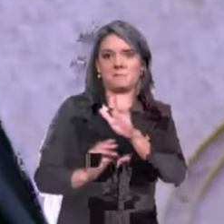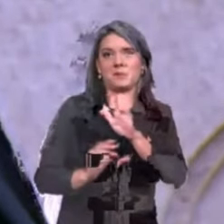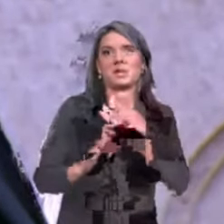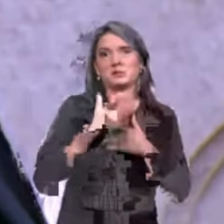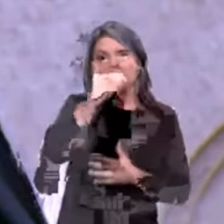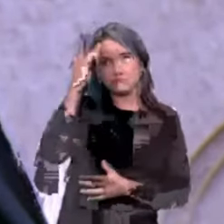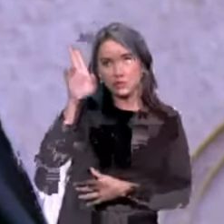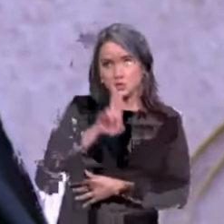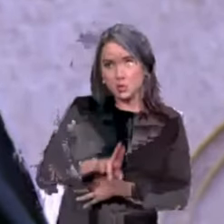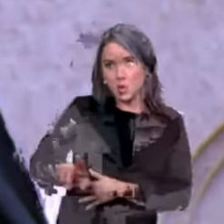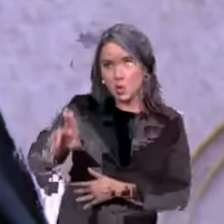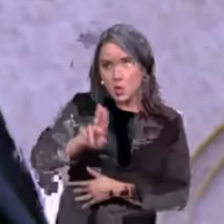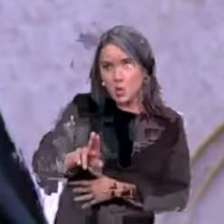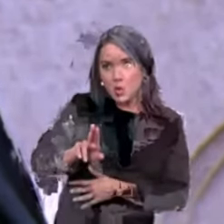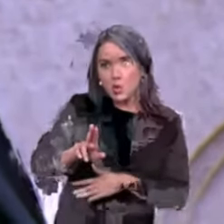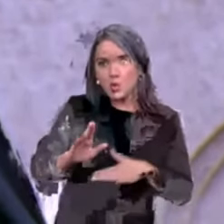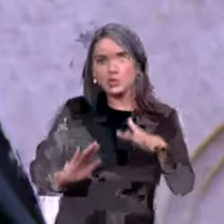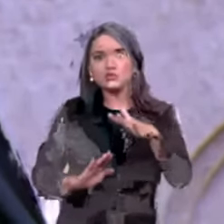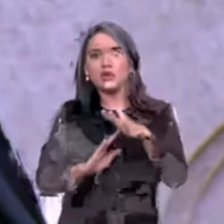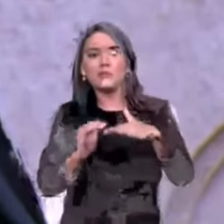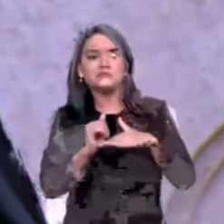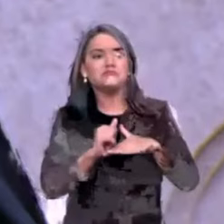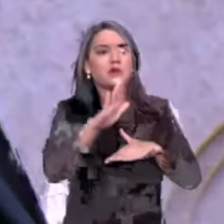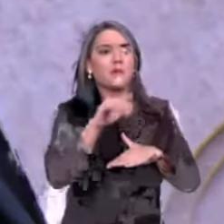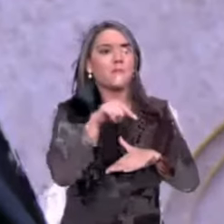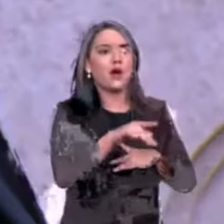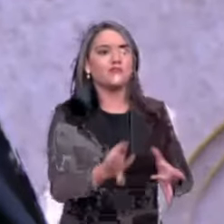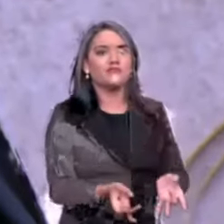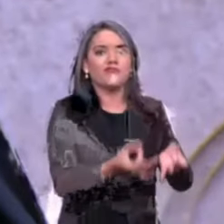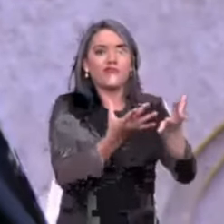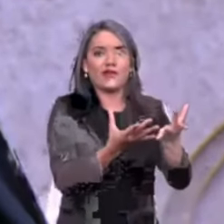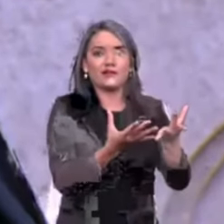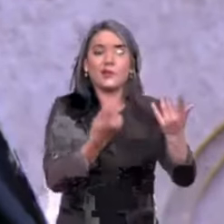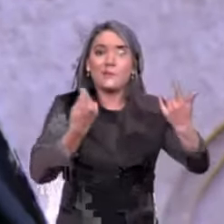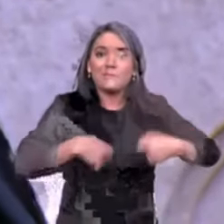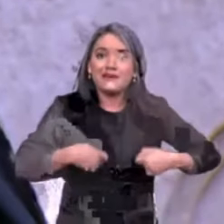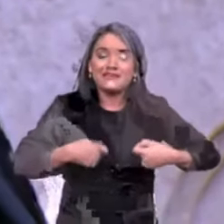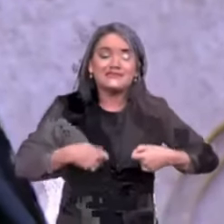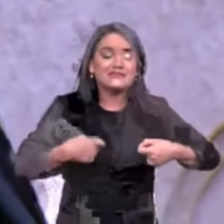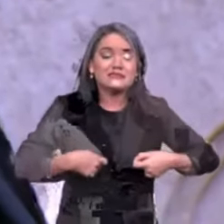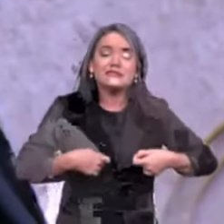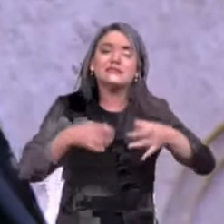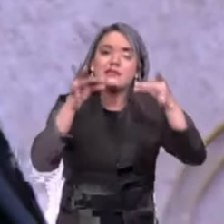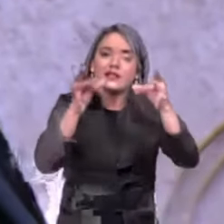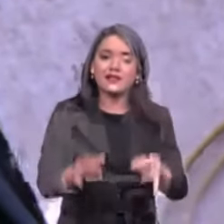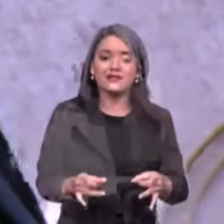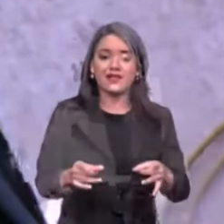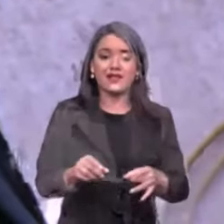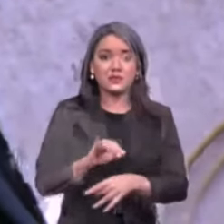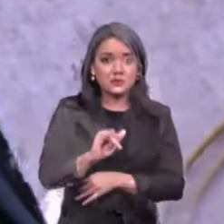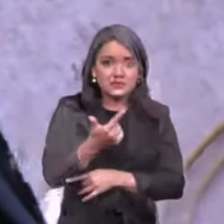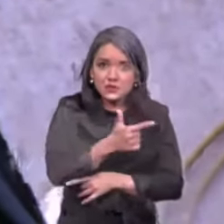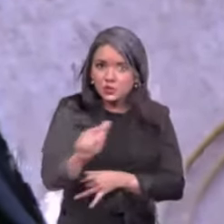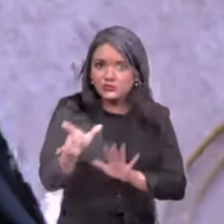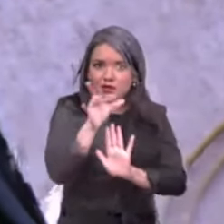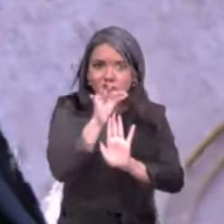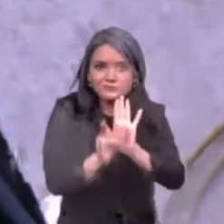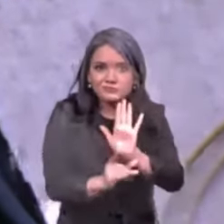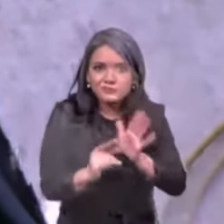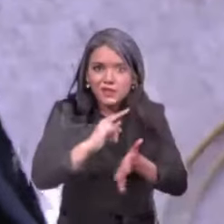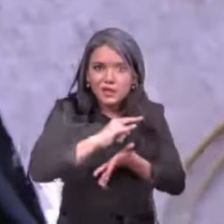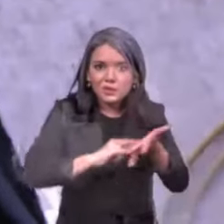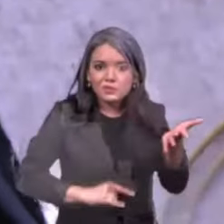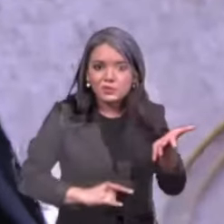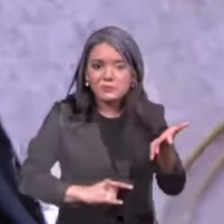de uso pessoal, essa definição continuará nas mãos da autoridade policial em cada